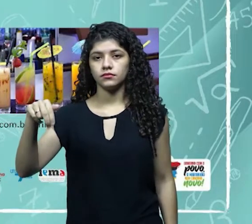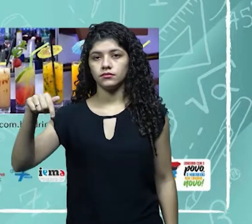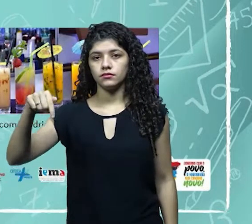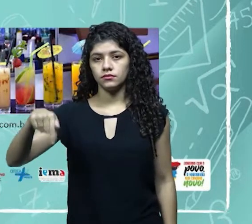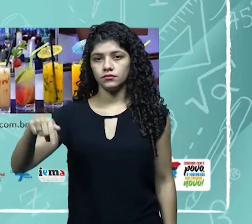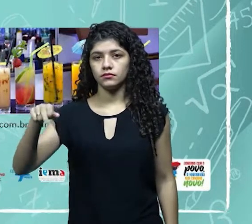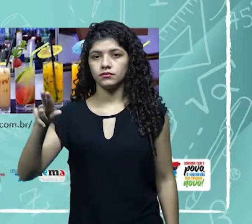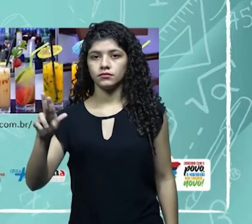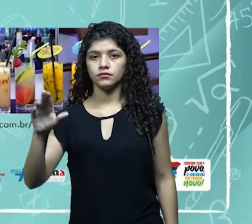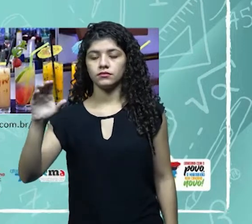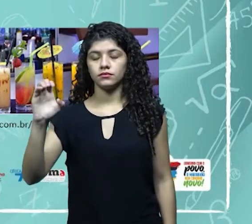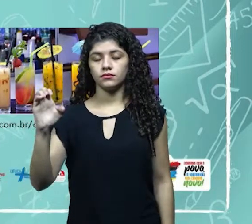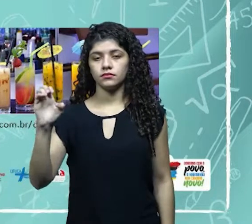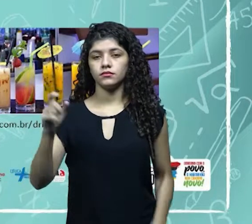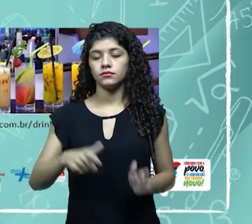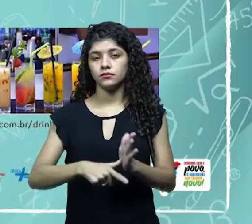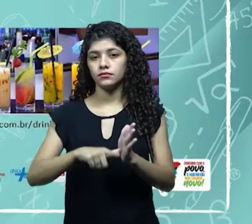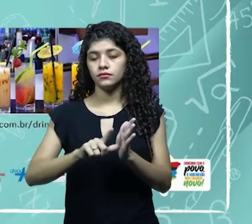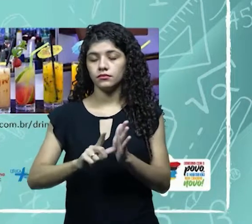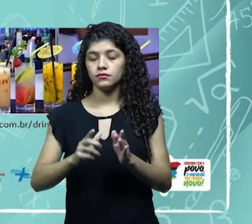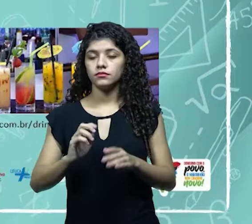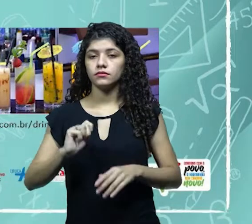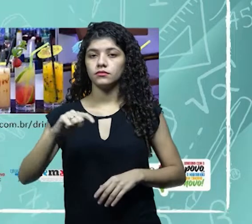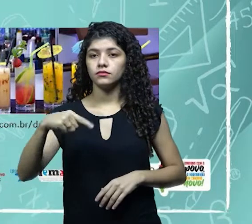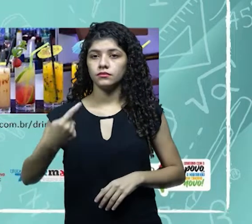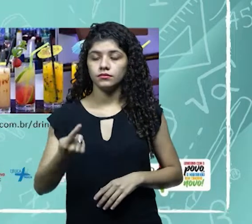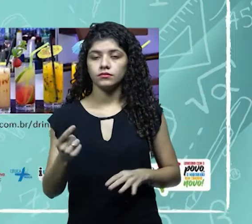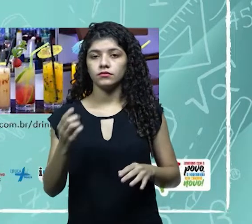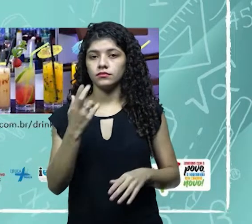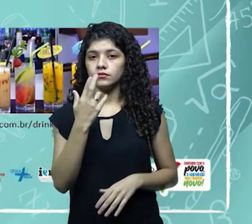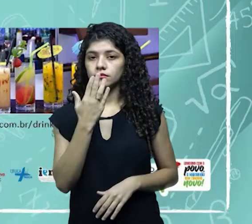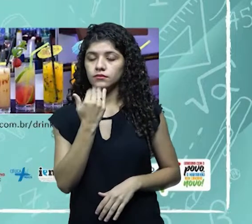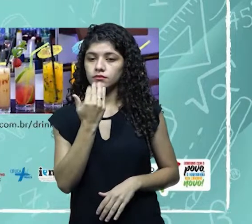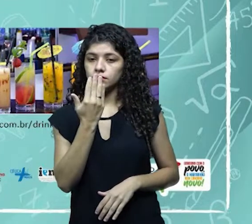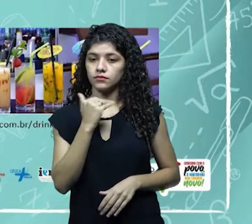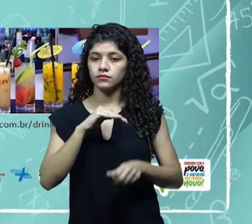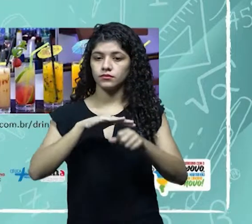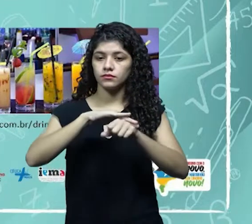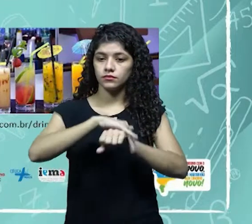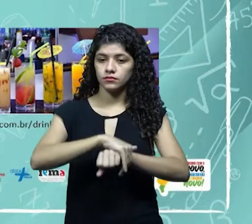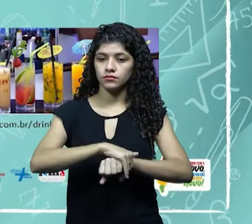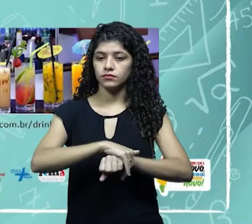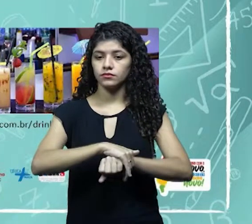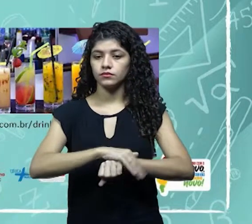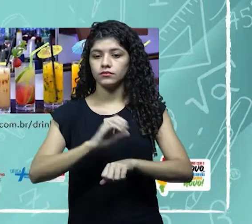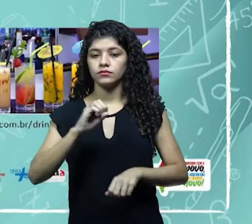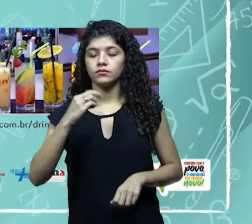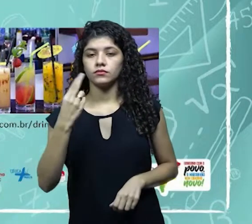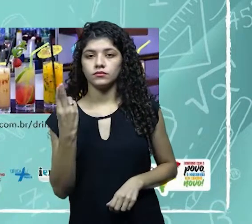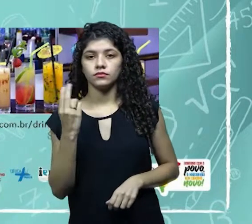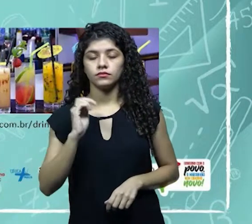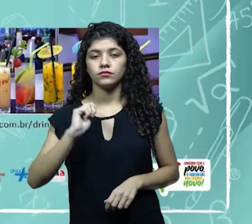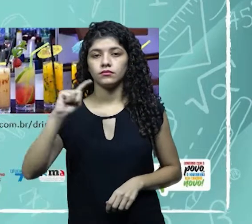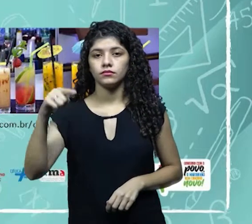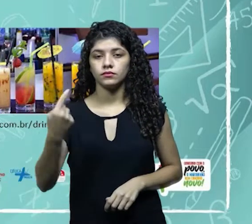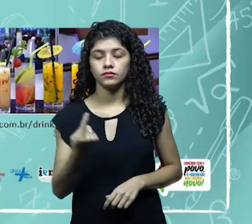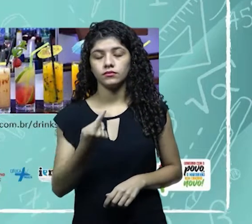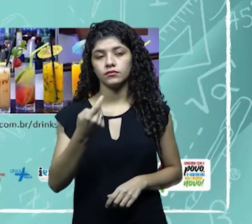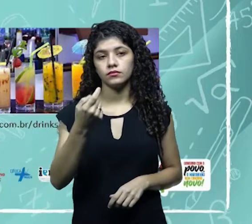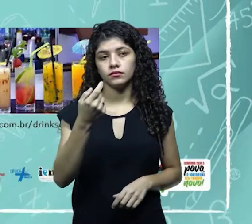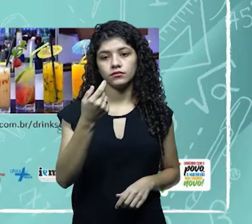drinque também que ele é algo informal que pode ocorrer antes ou depois de juntar geralmente 1018 1020